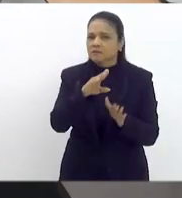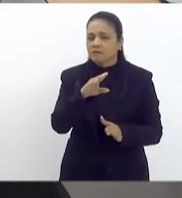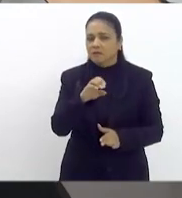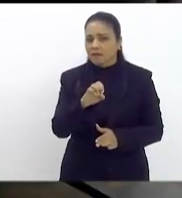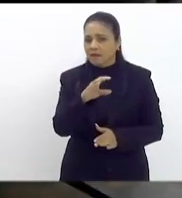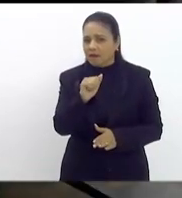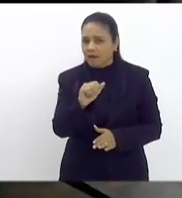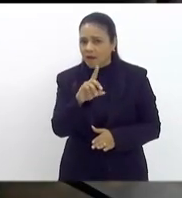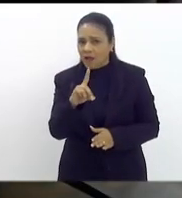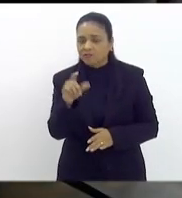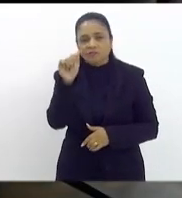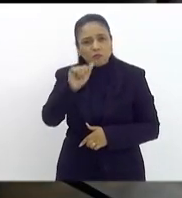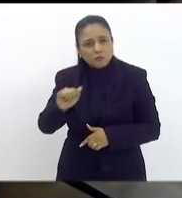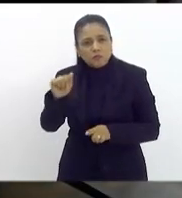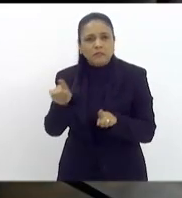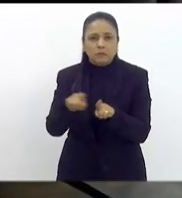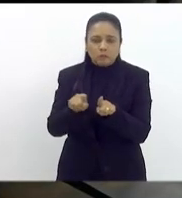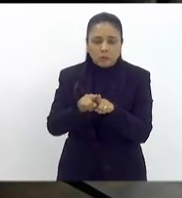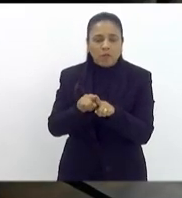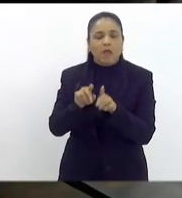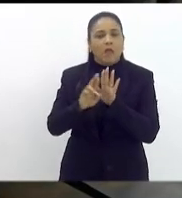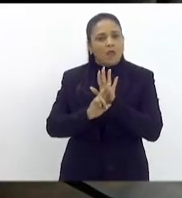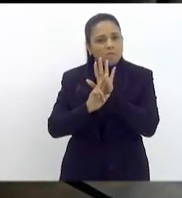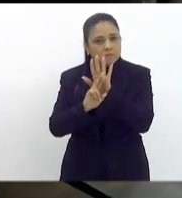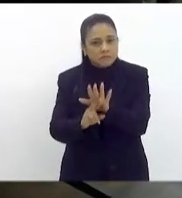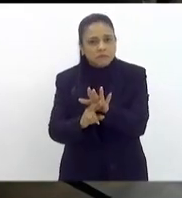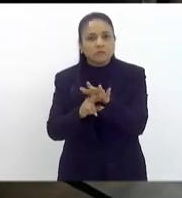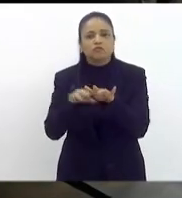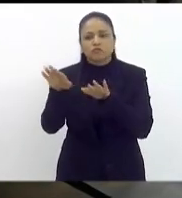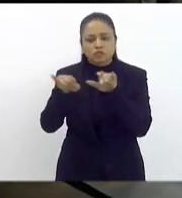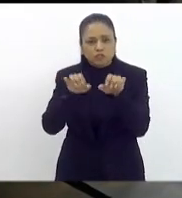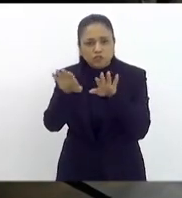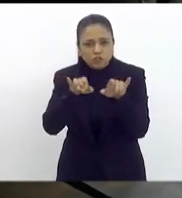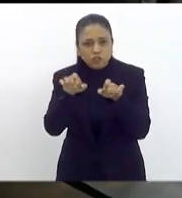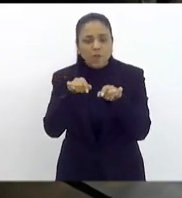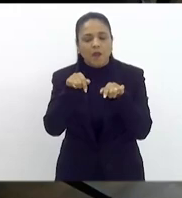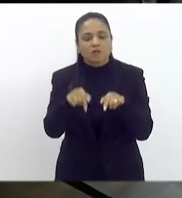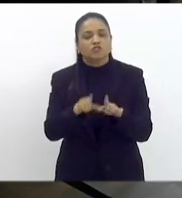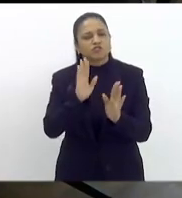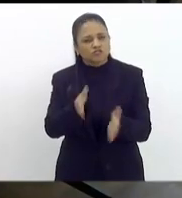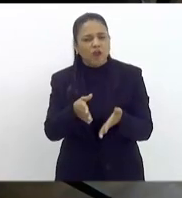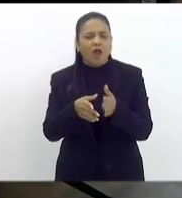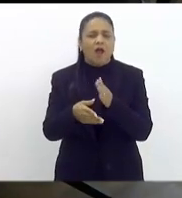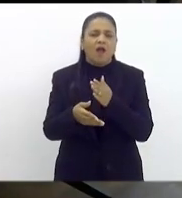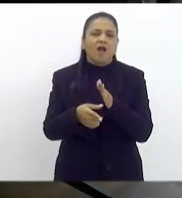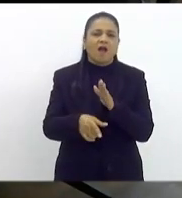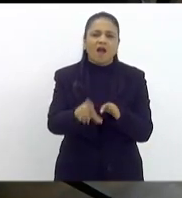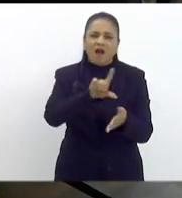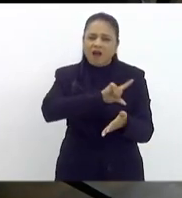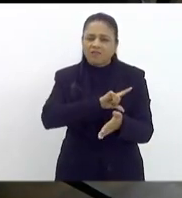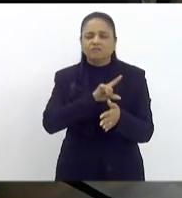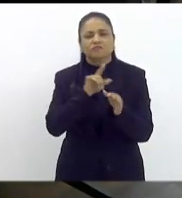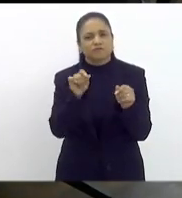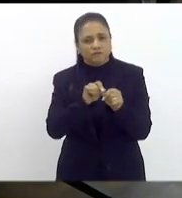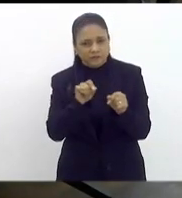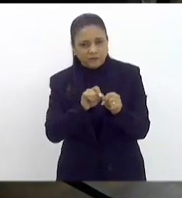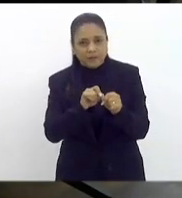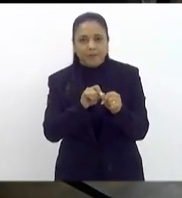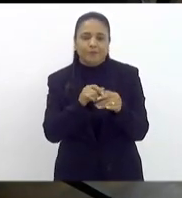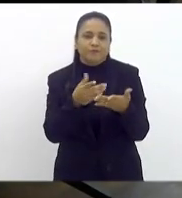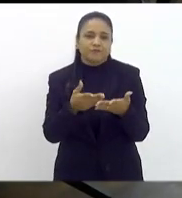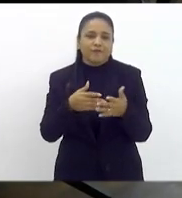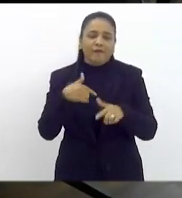as associações precisam ser convocadas, como já fizemos aqui, E não tem outro jeito, senão a gente vai